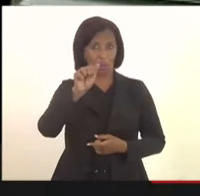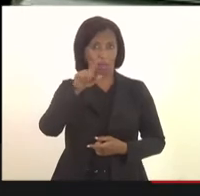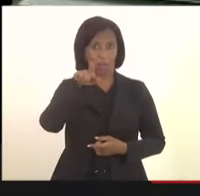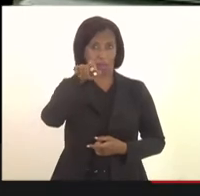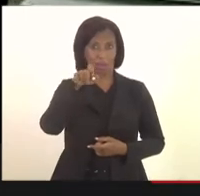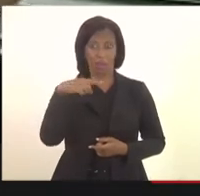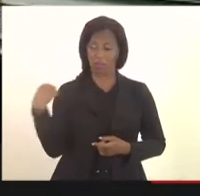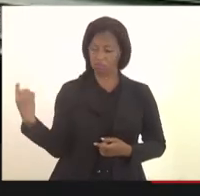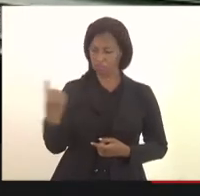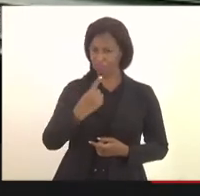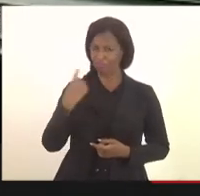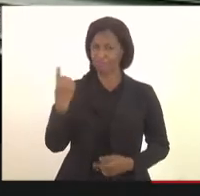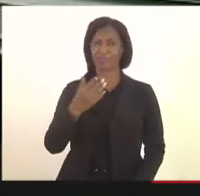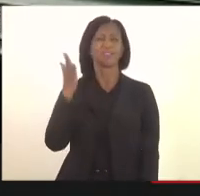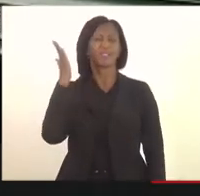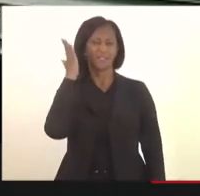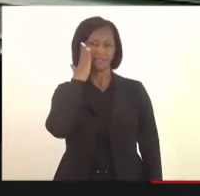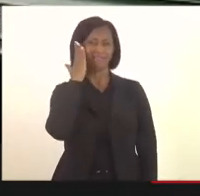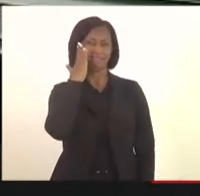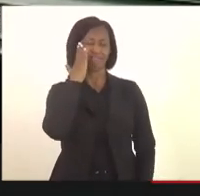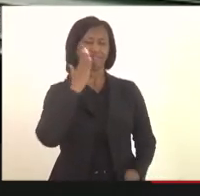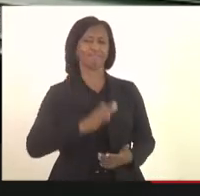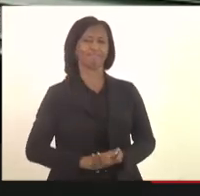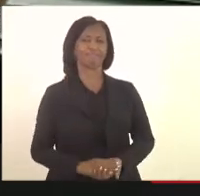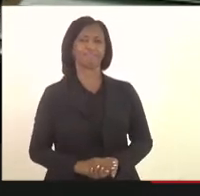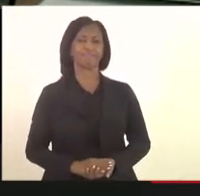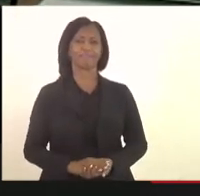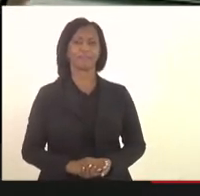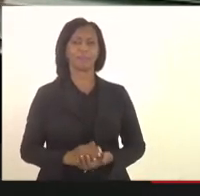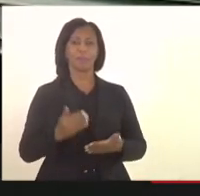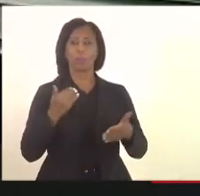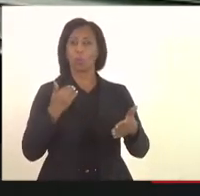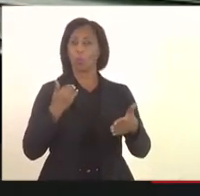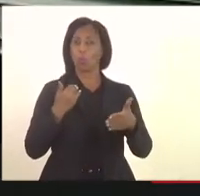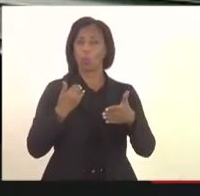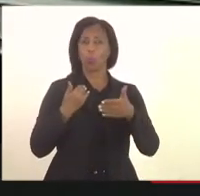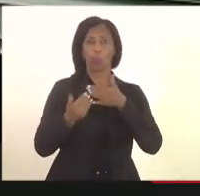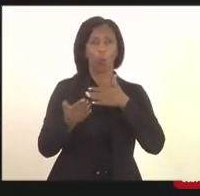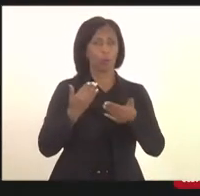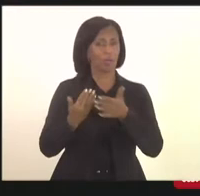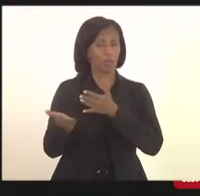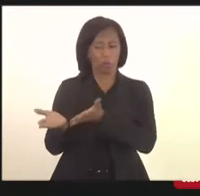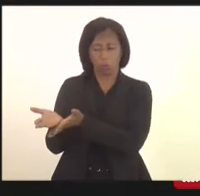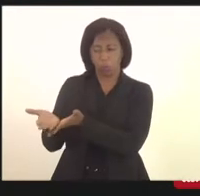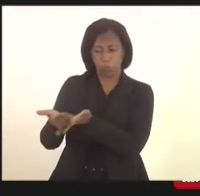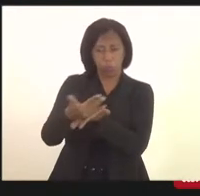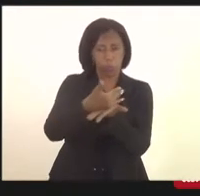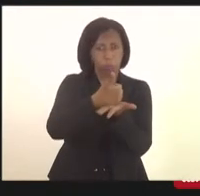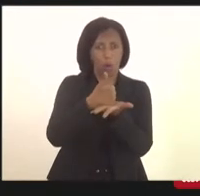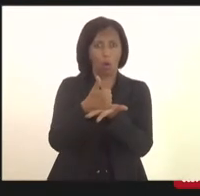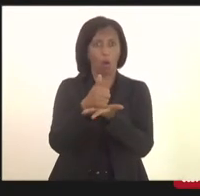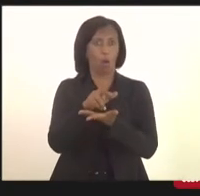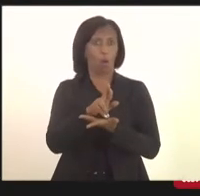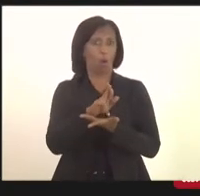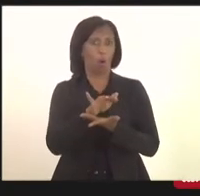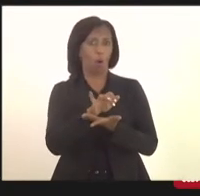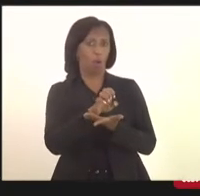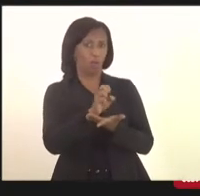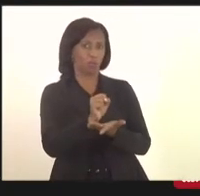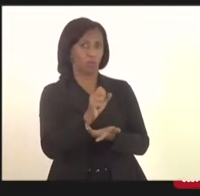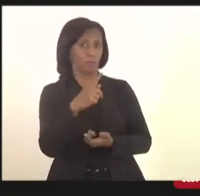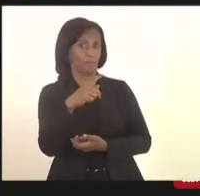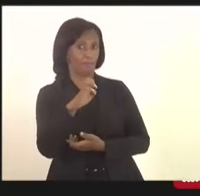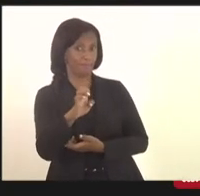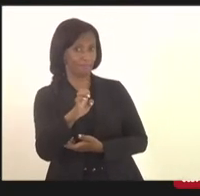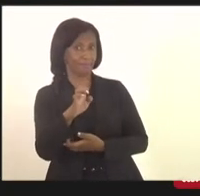todos nós aqui sabemos que qualquer recolhimento de royalties e PE